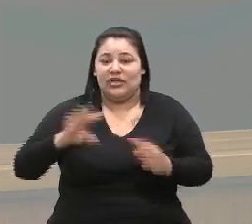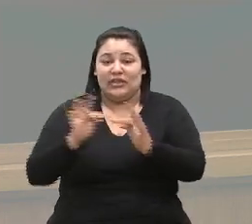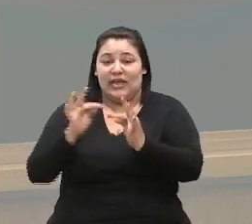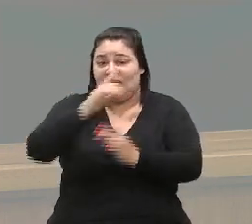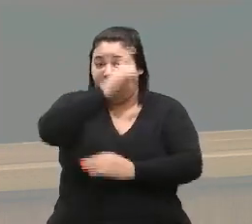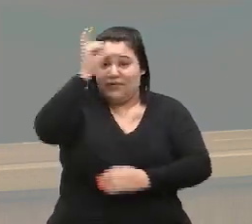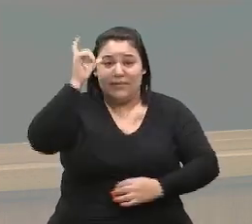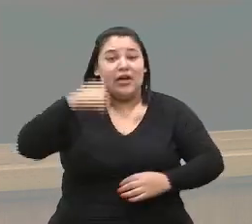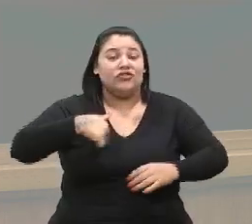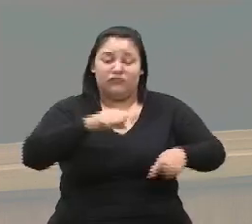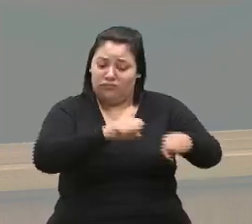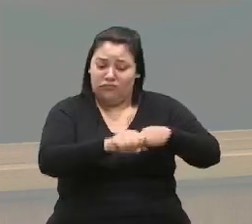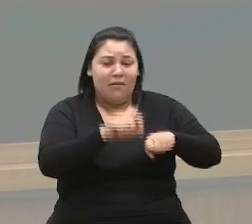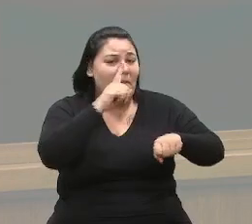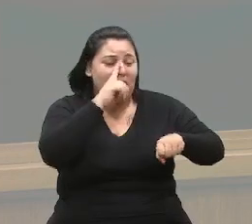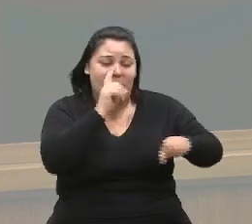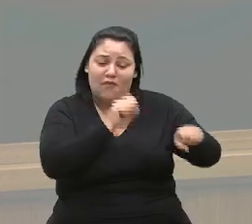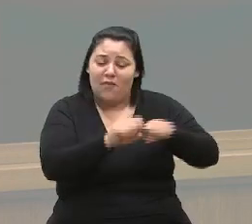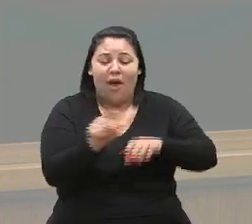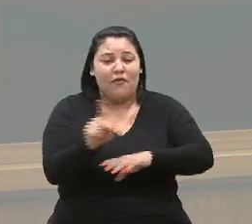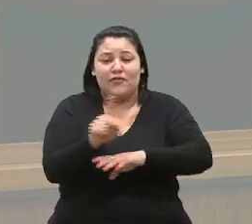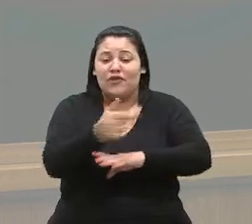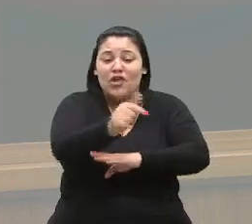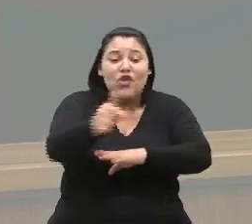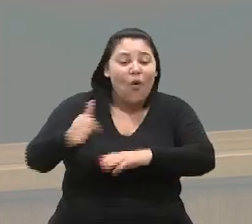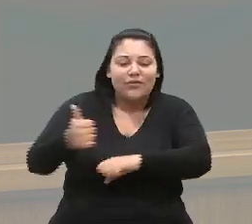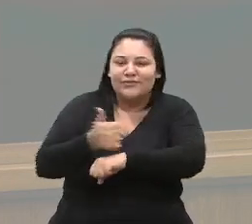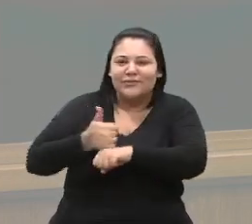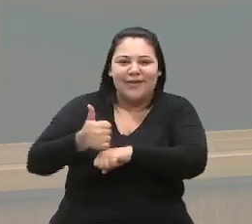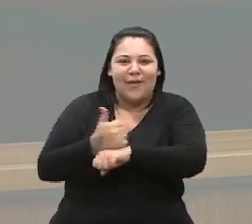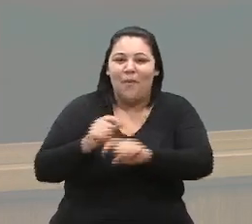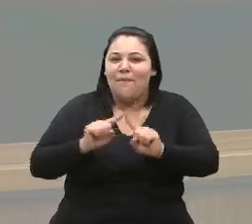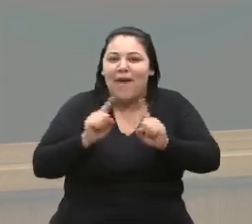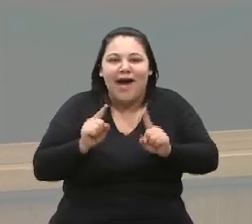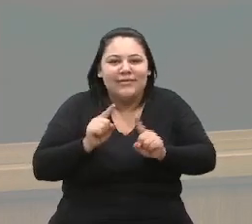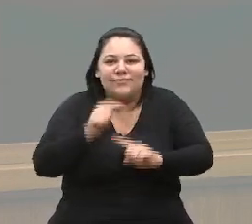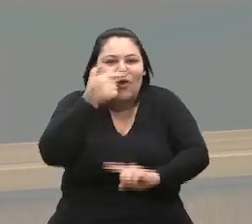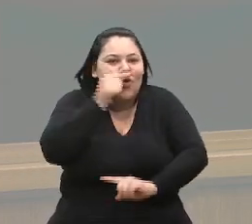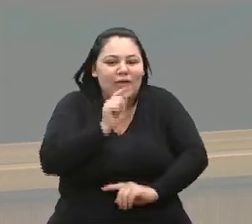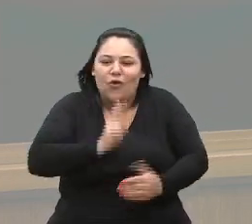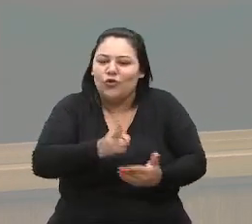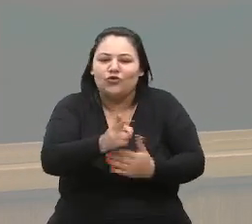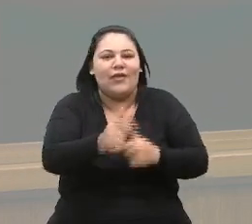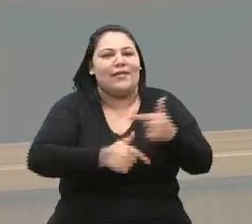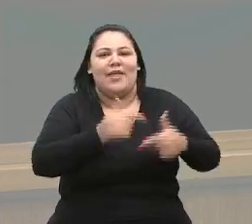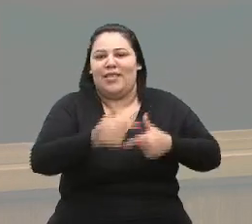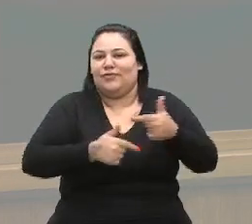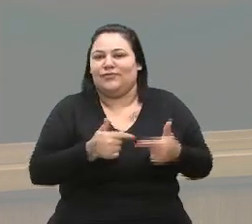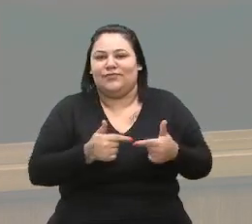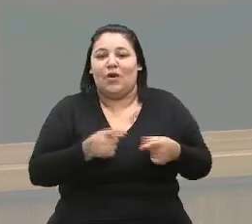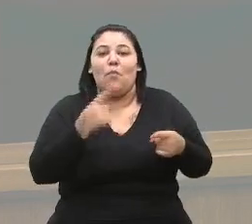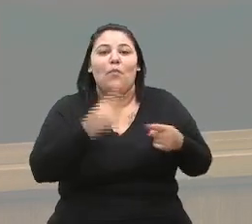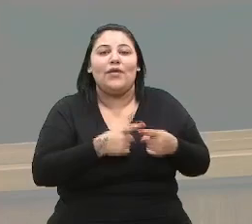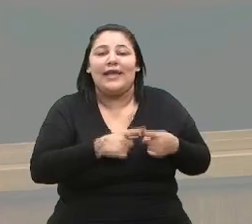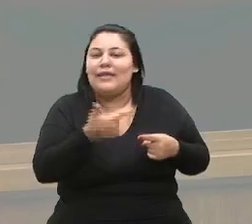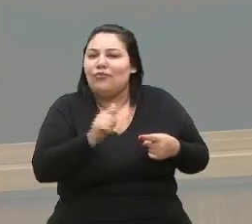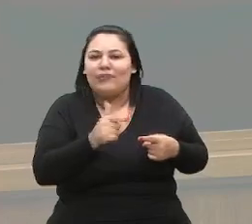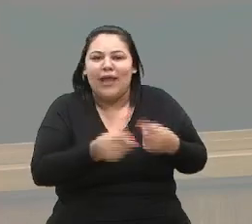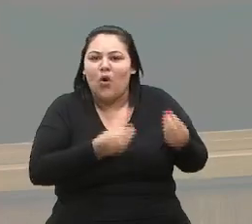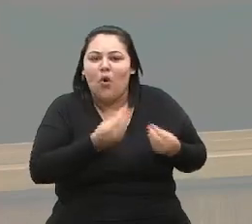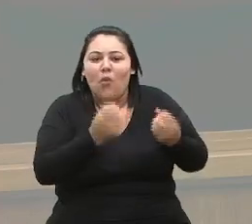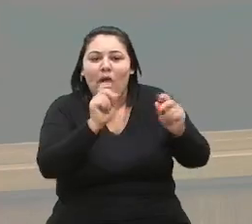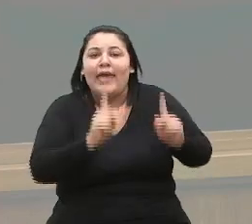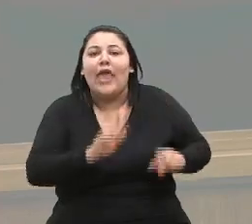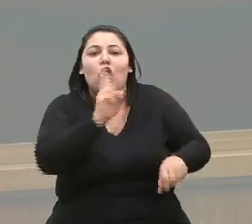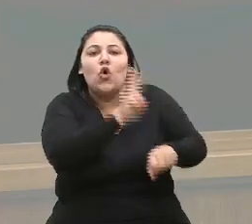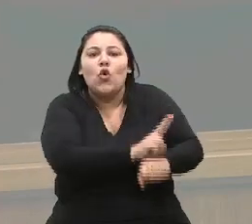com profissão, professor e outras profissões, a mãe não conseguia trabalhar. Porque muitas vezes não tem onde deixar seu